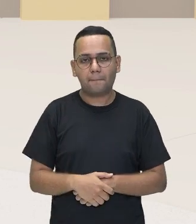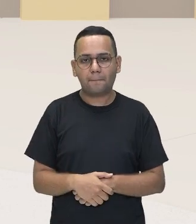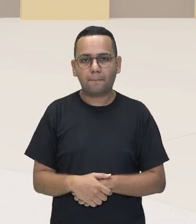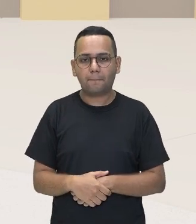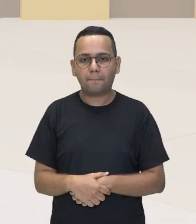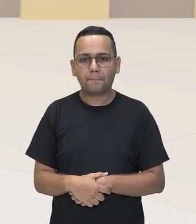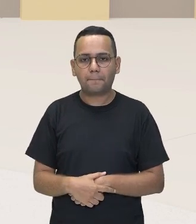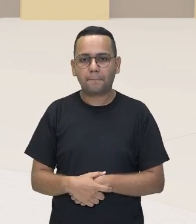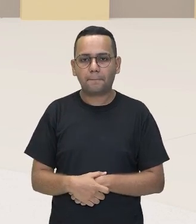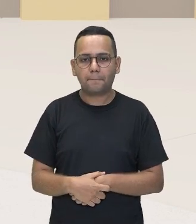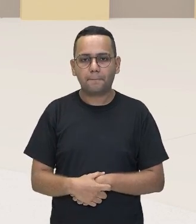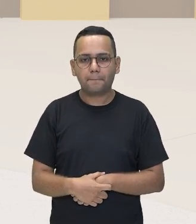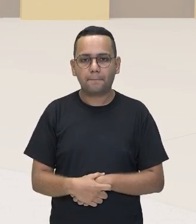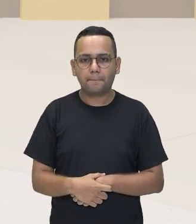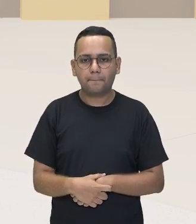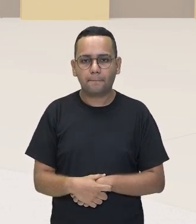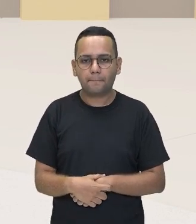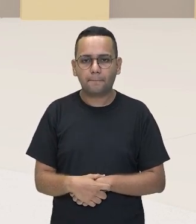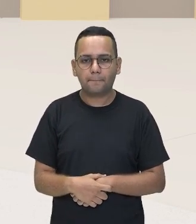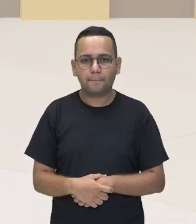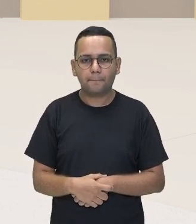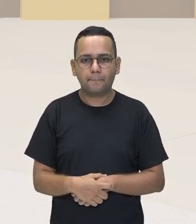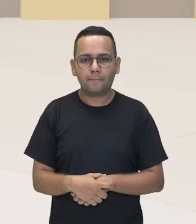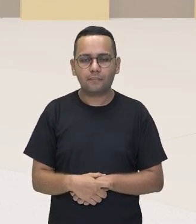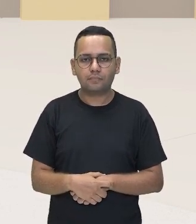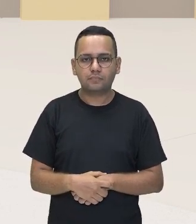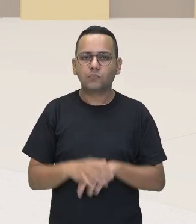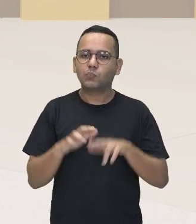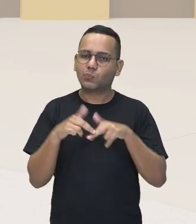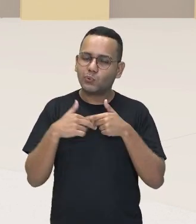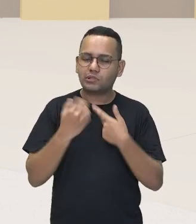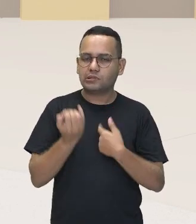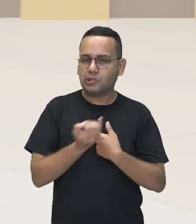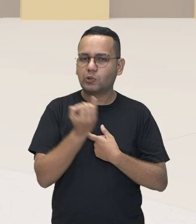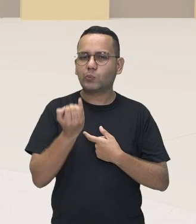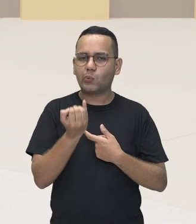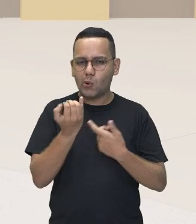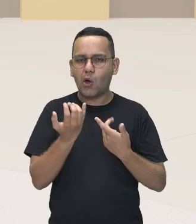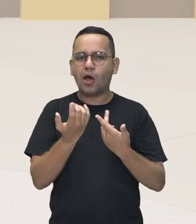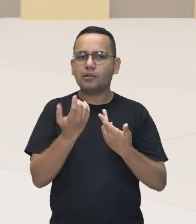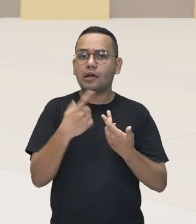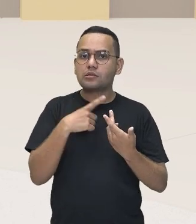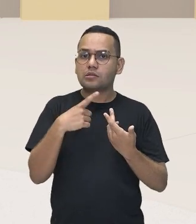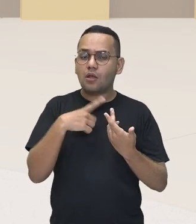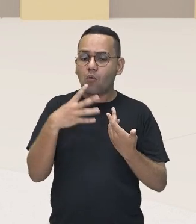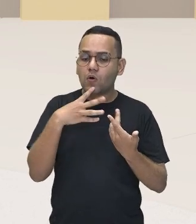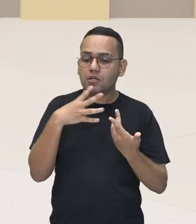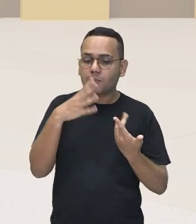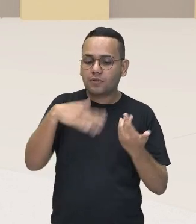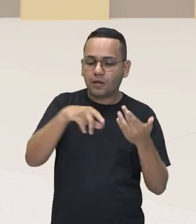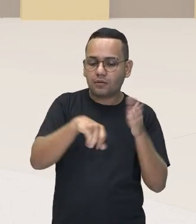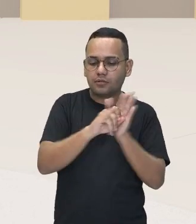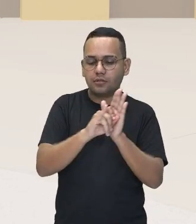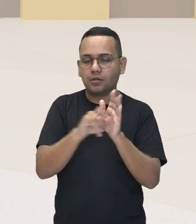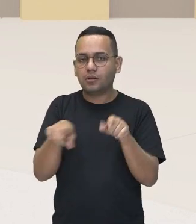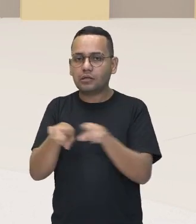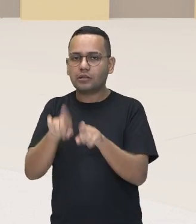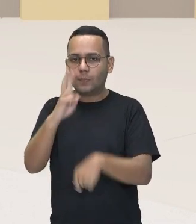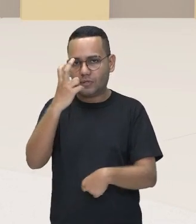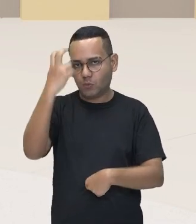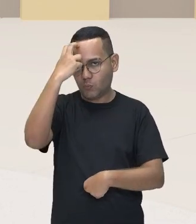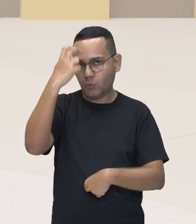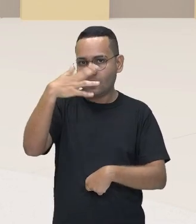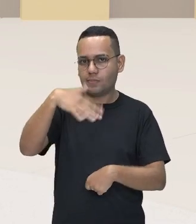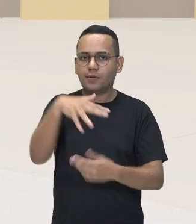da gente, então, né, trabalhar essa questão da identidade e da cultura, do que é o ser amazônico? Acompanha ali comigo,